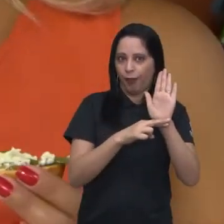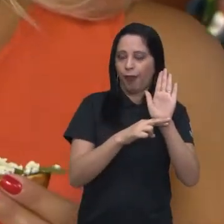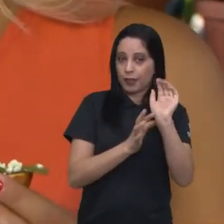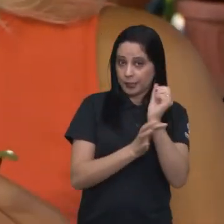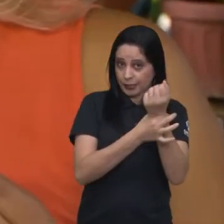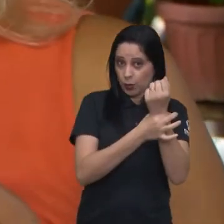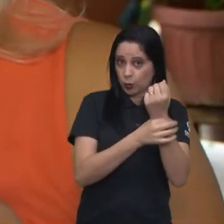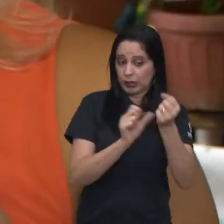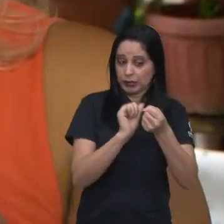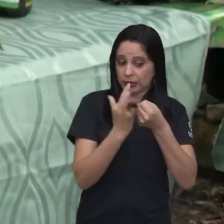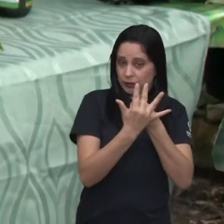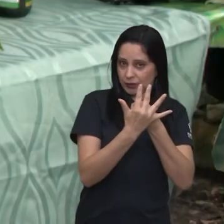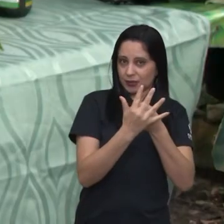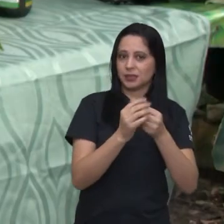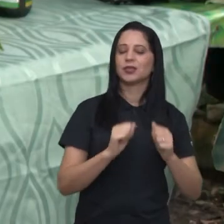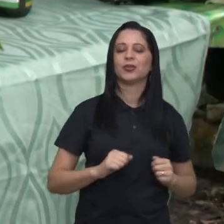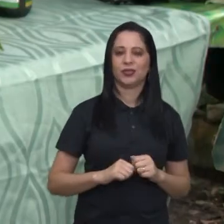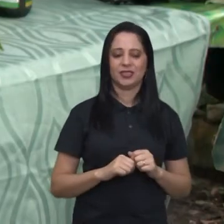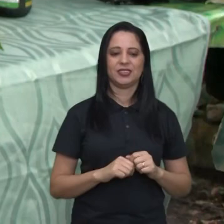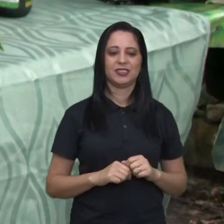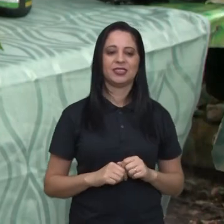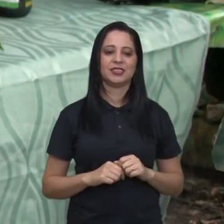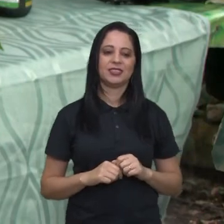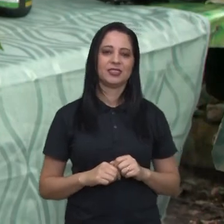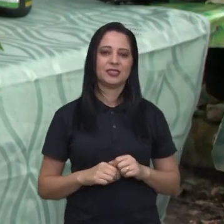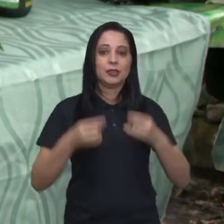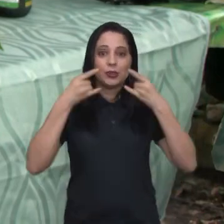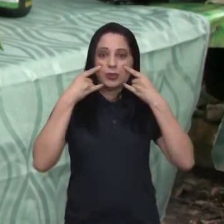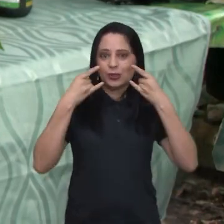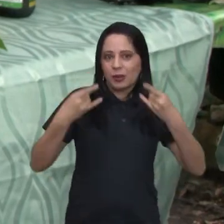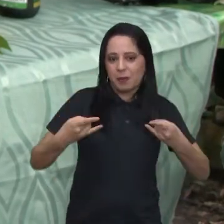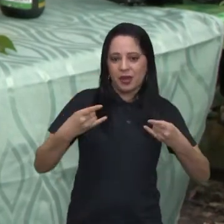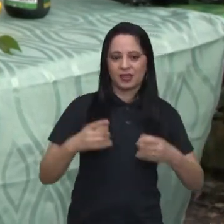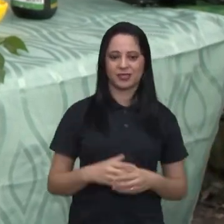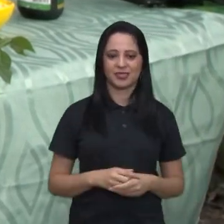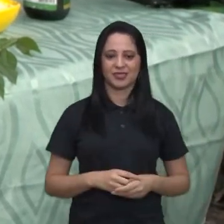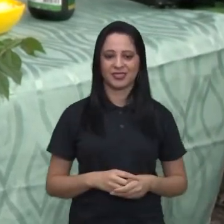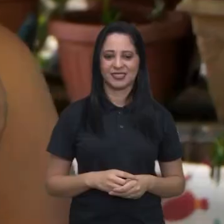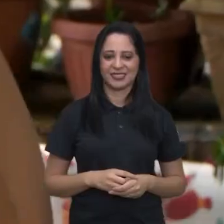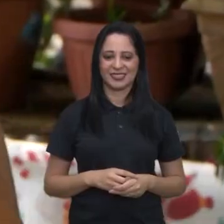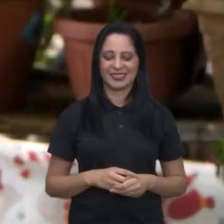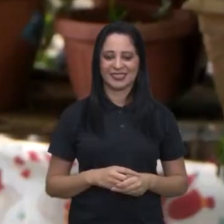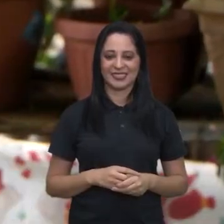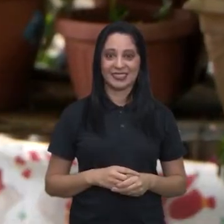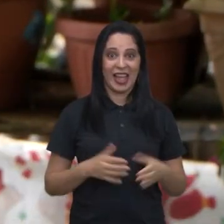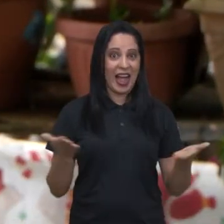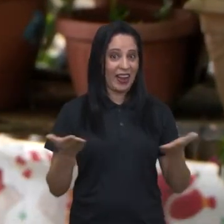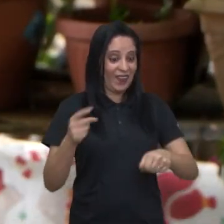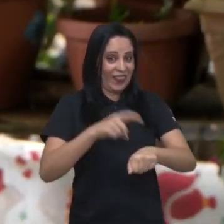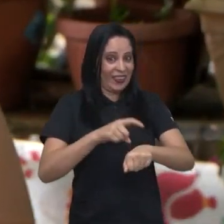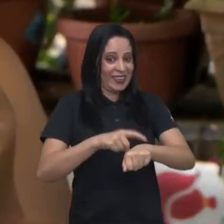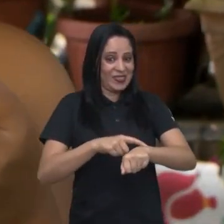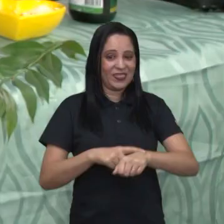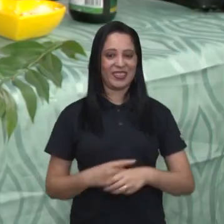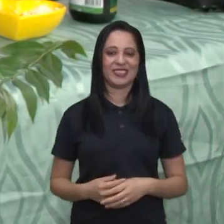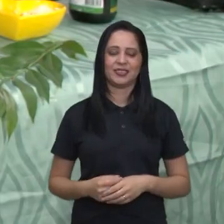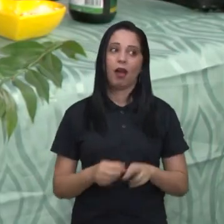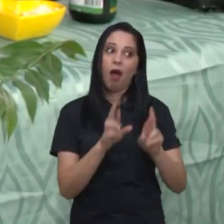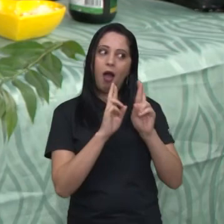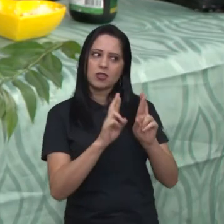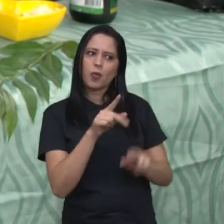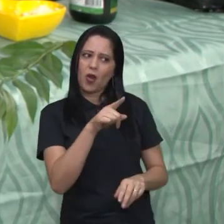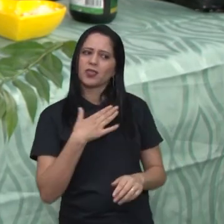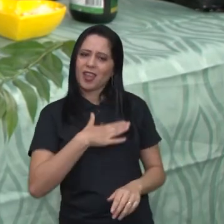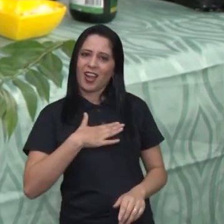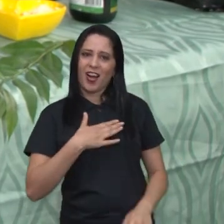os padrões aqui, as normas de prevenção da Covid. E é a hora, hein? Espero que